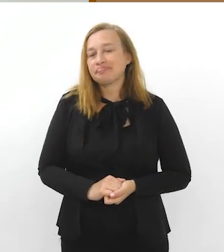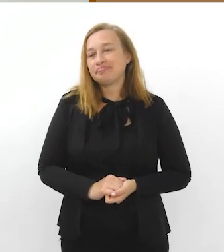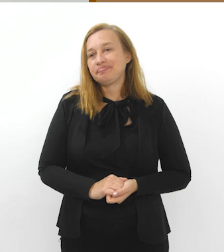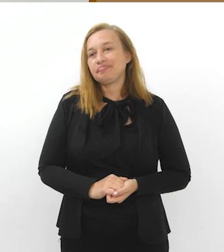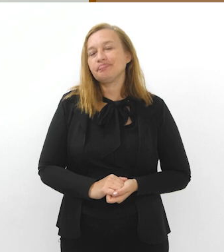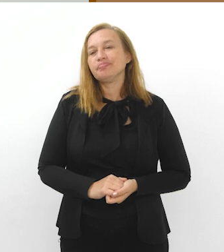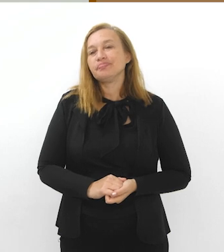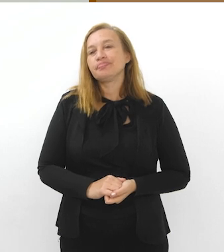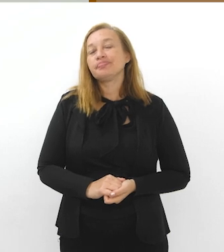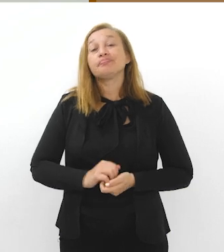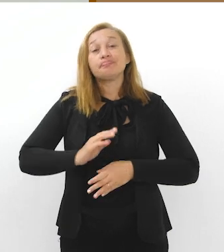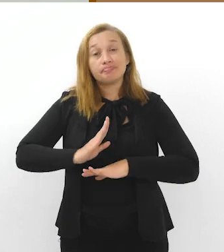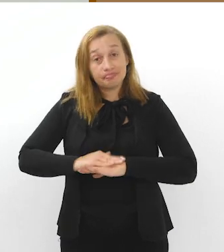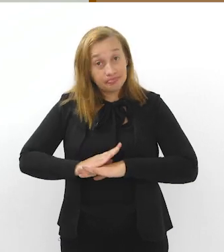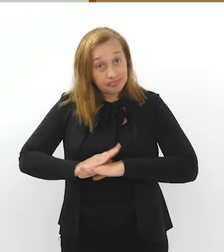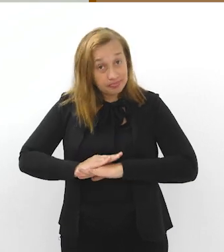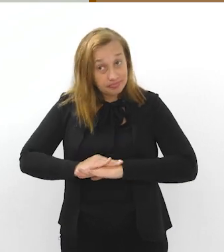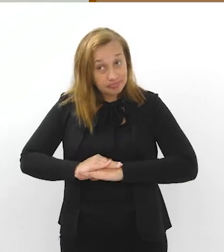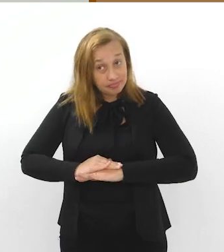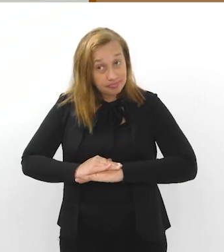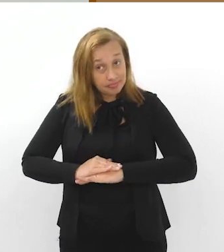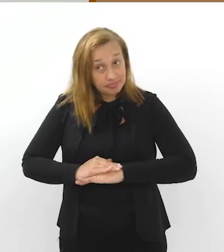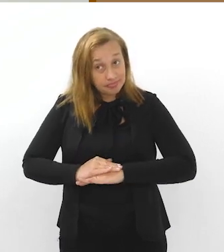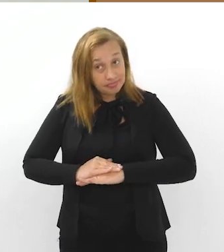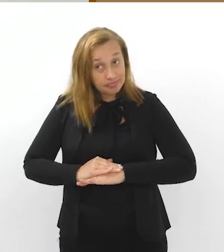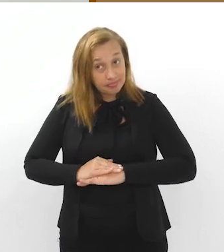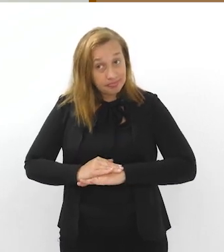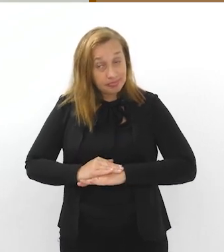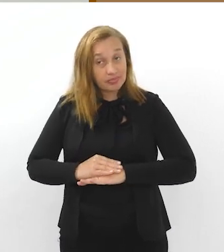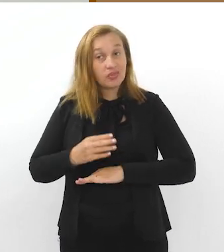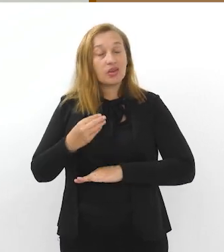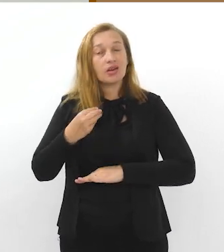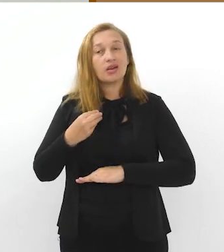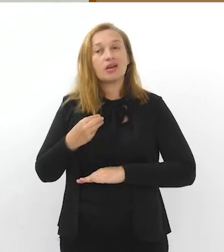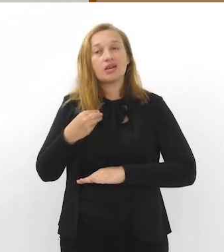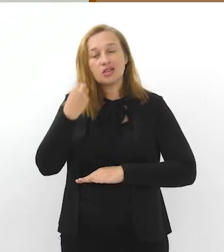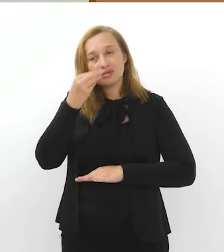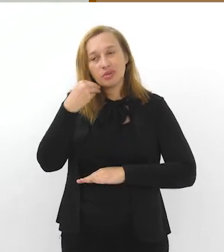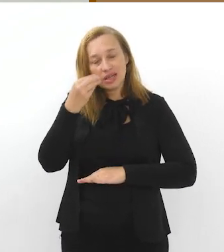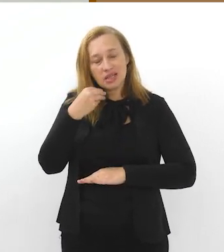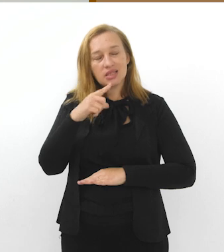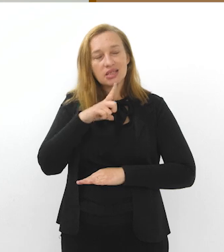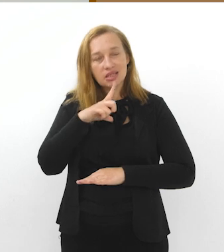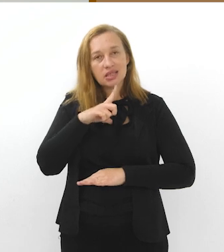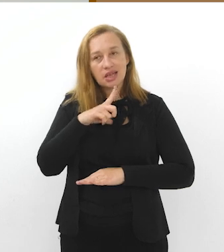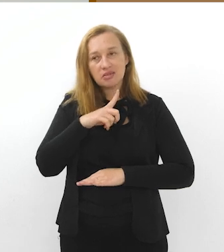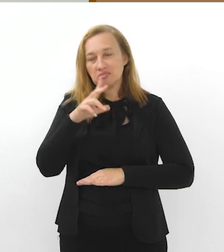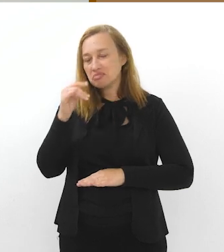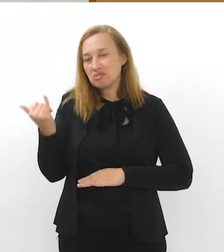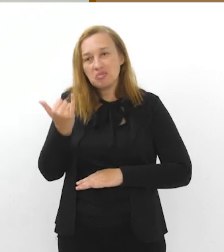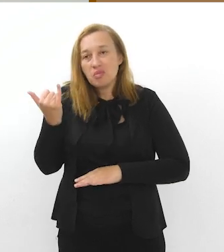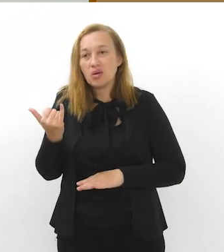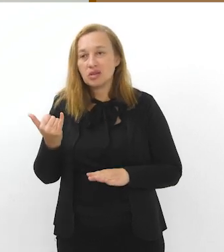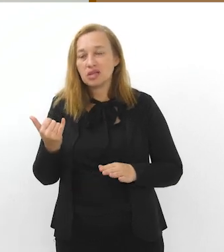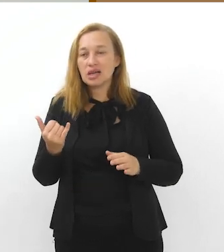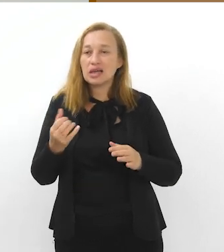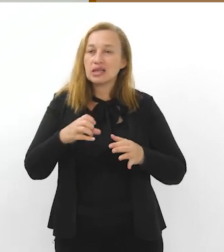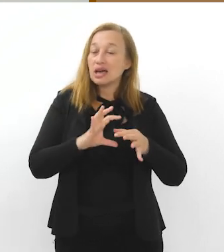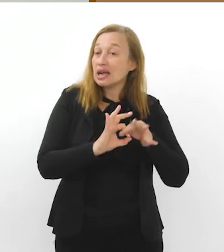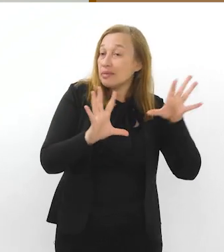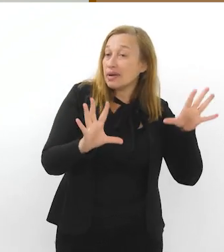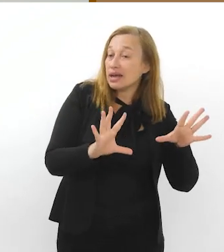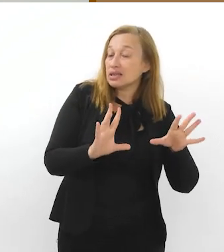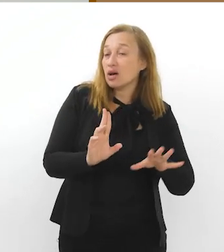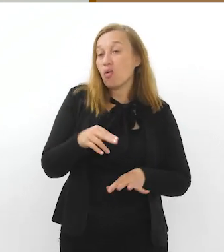Então, eu falo que o momento é um momento que eu estou vivendo com intensidade, não importa como, com